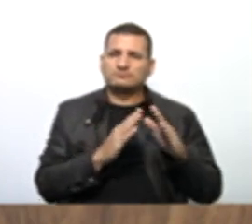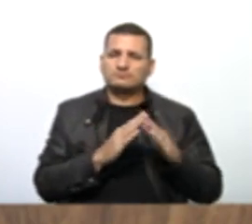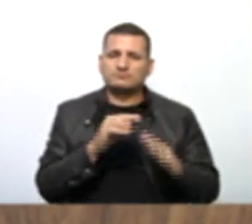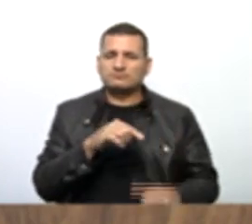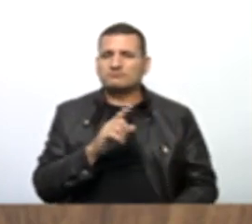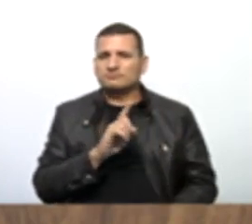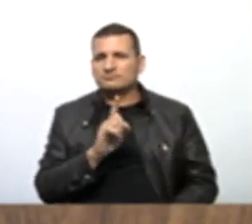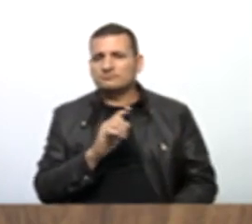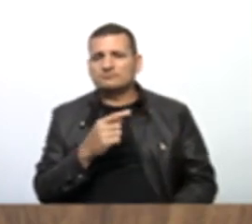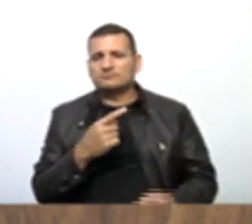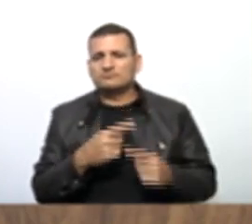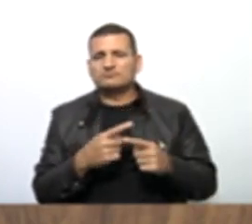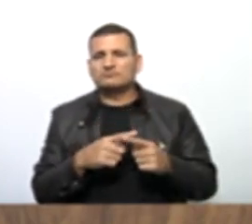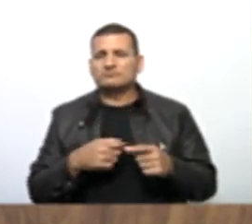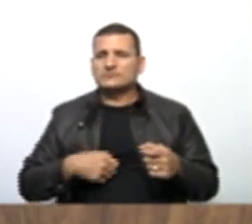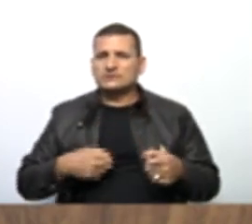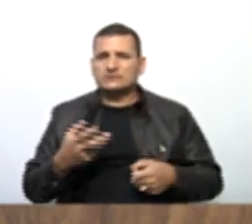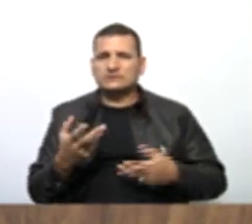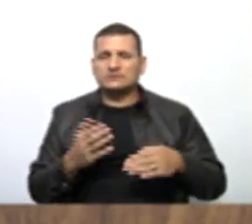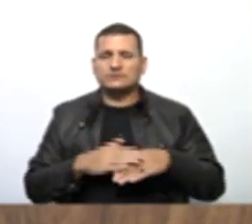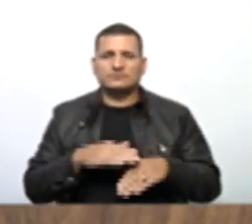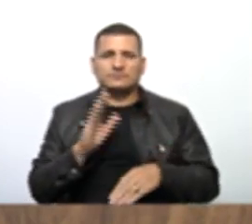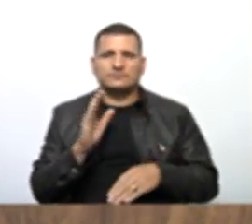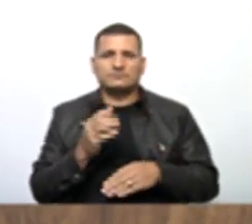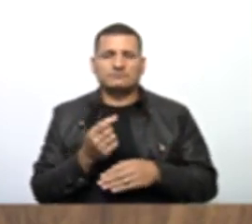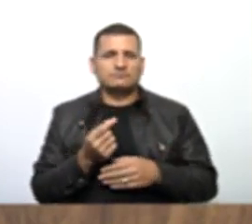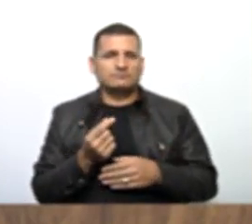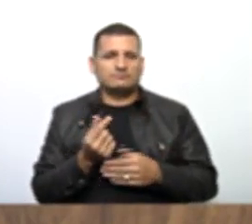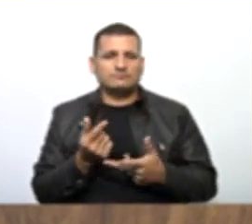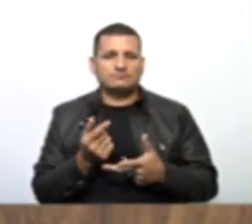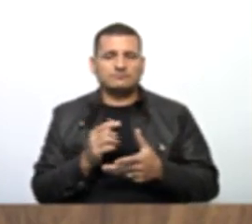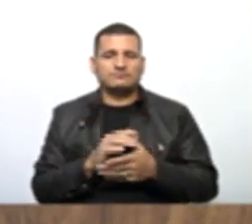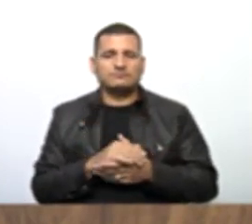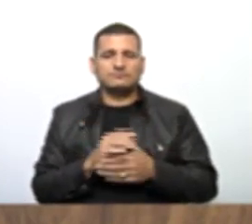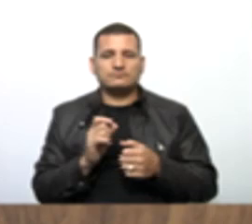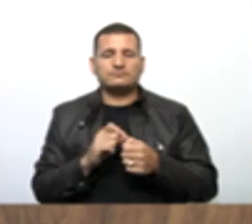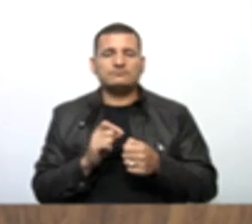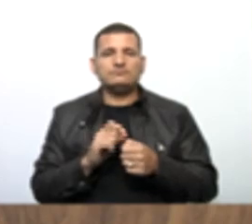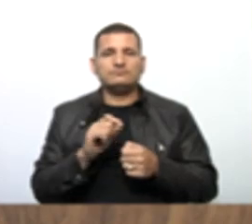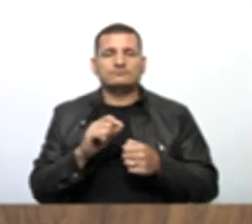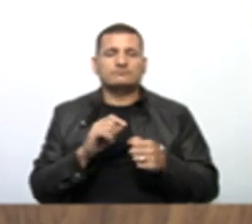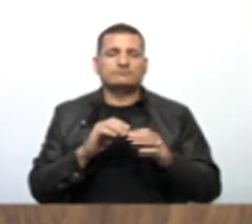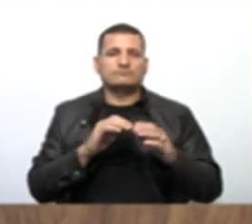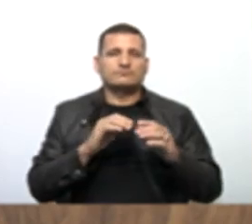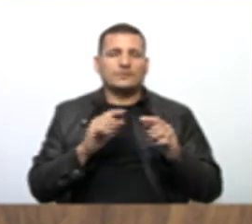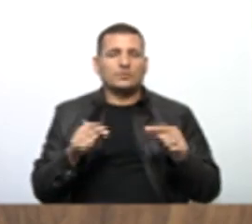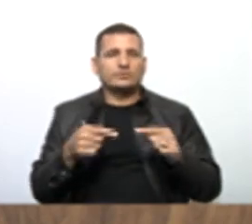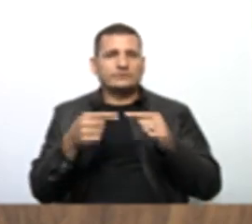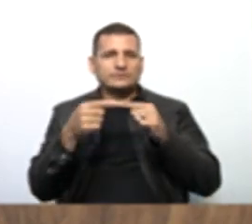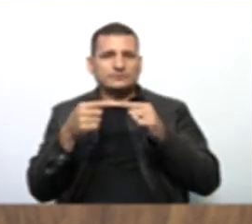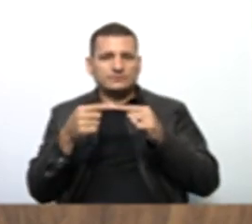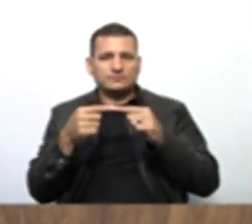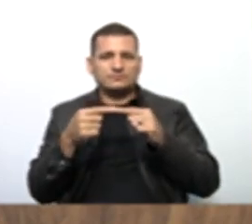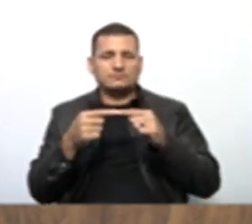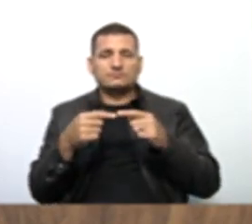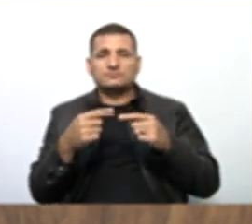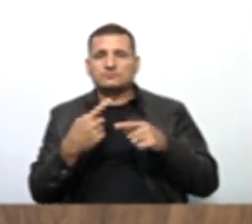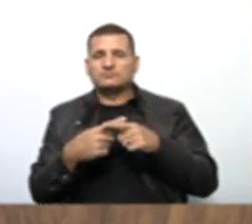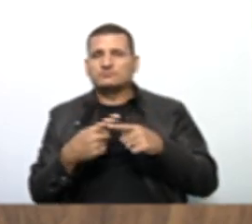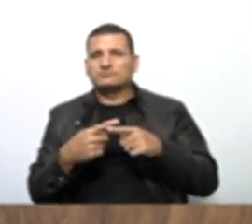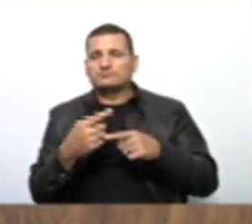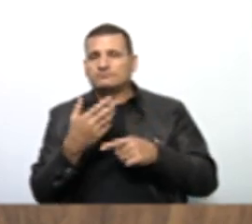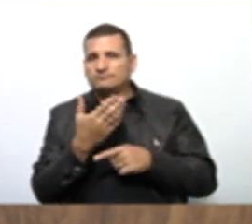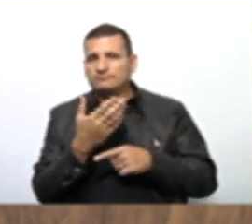está expondo de um dinheiro maior é investimento maior para poder fazer essa conexão tá porque depende também como profissional me